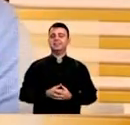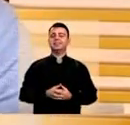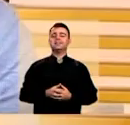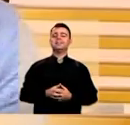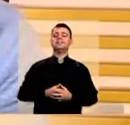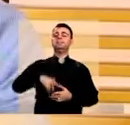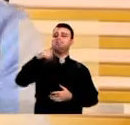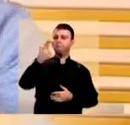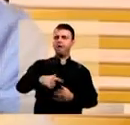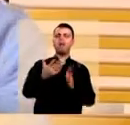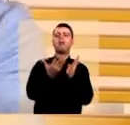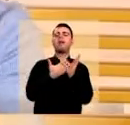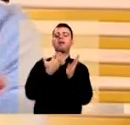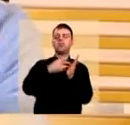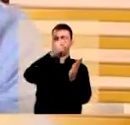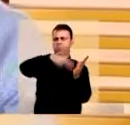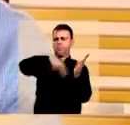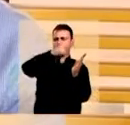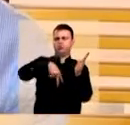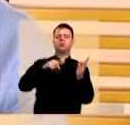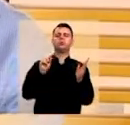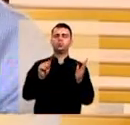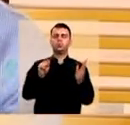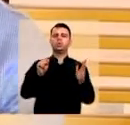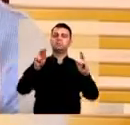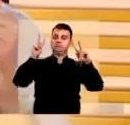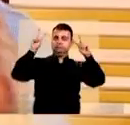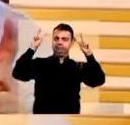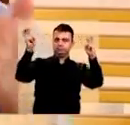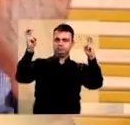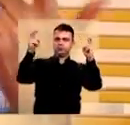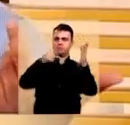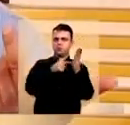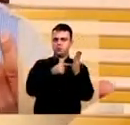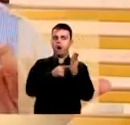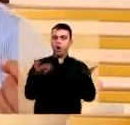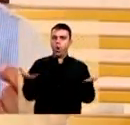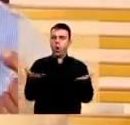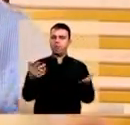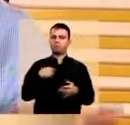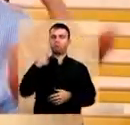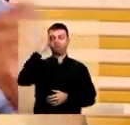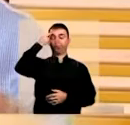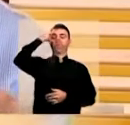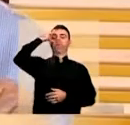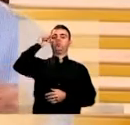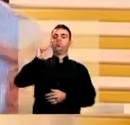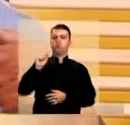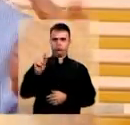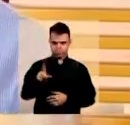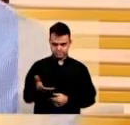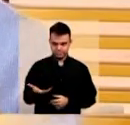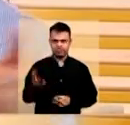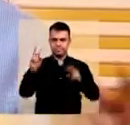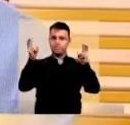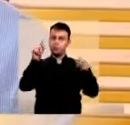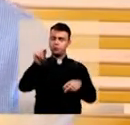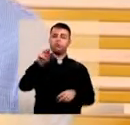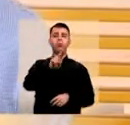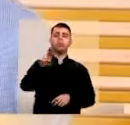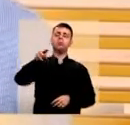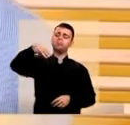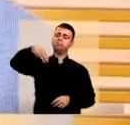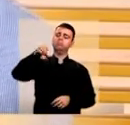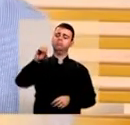de leitura, devemos mencionar um assunto, e isso ocorreu agora, e mencionar o nosso